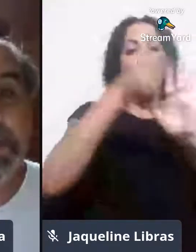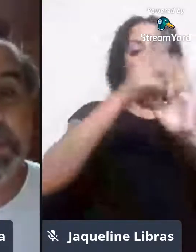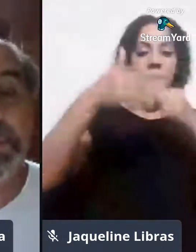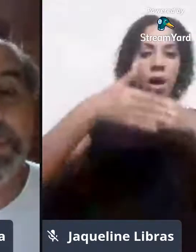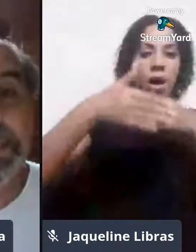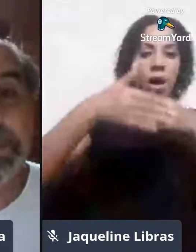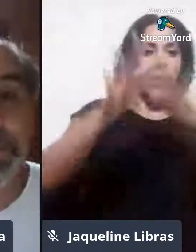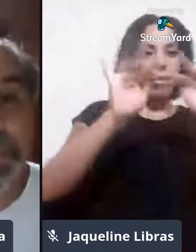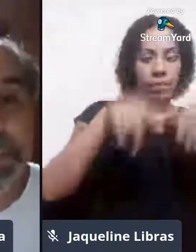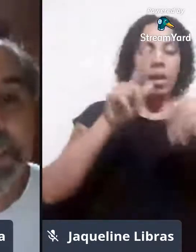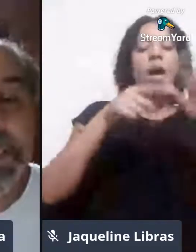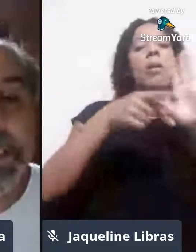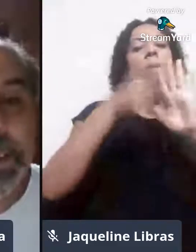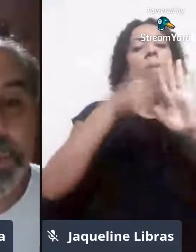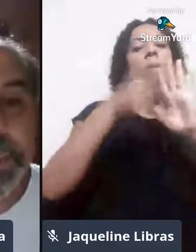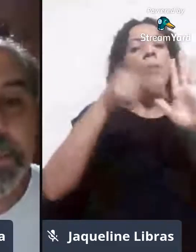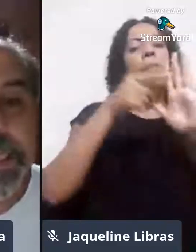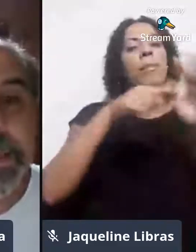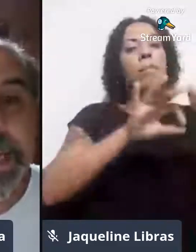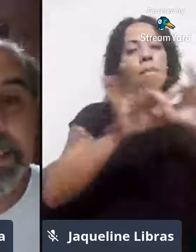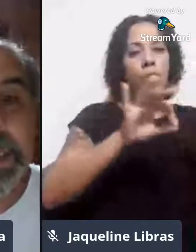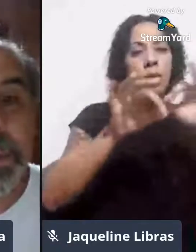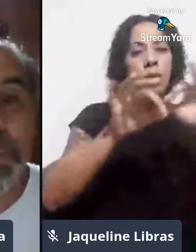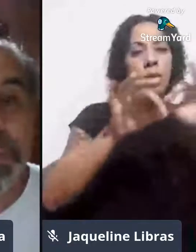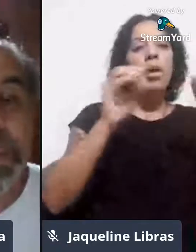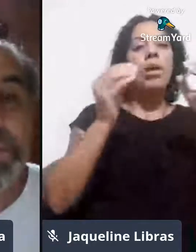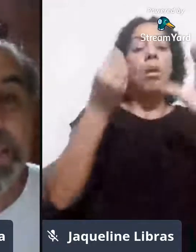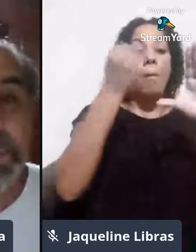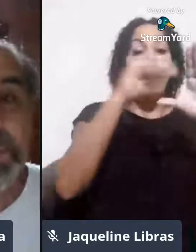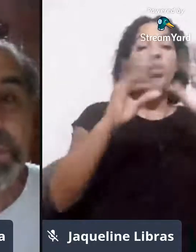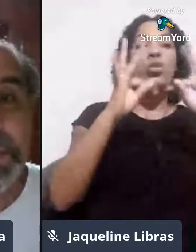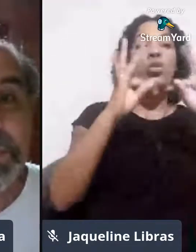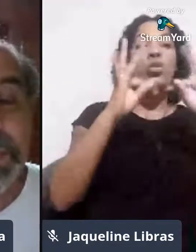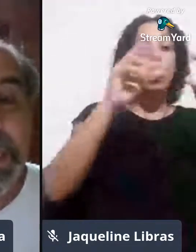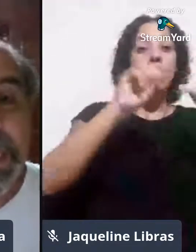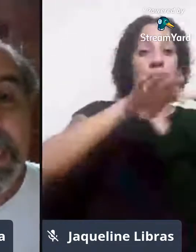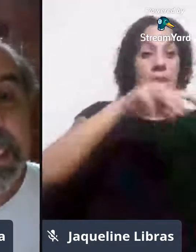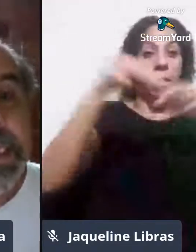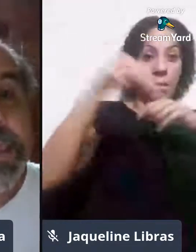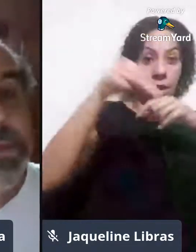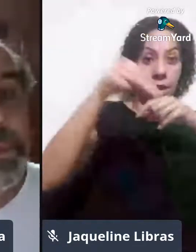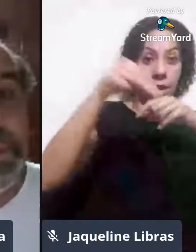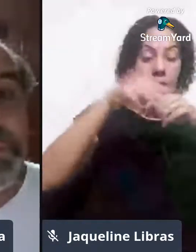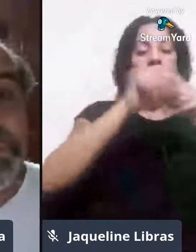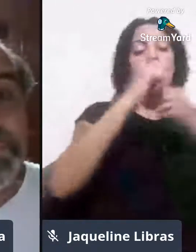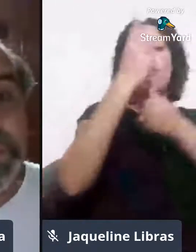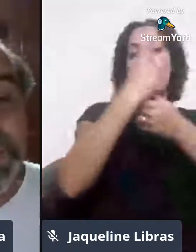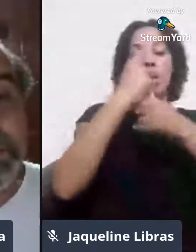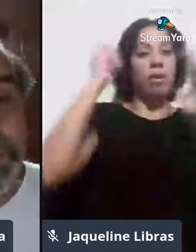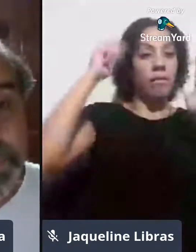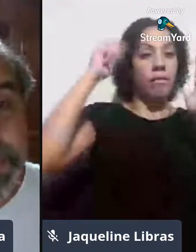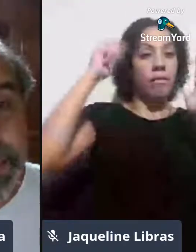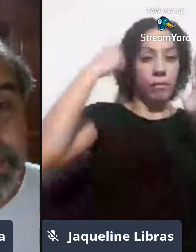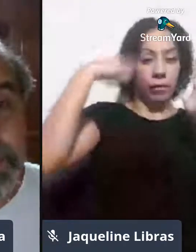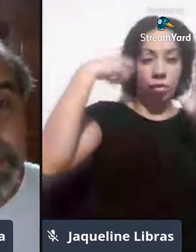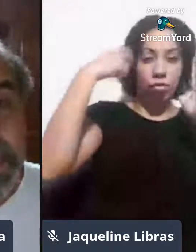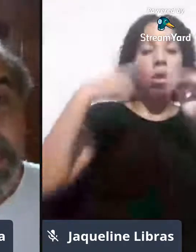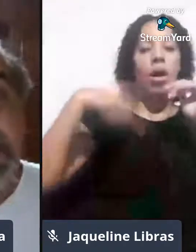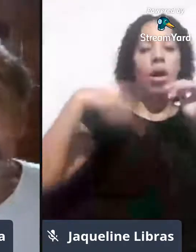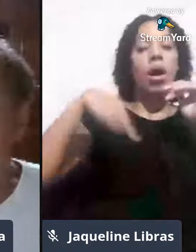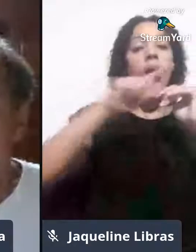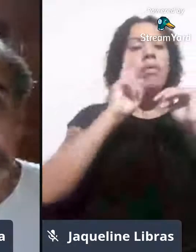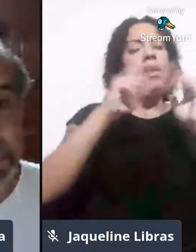projeto perguntando a todas as licenciaturas em matemática que uso eles faziam de vídeos, e a gente viu que o vídeo era muito